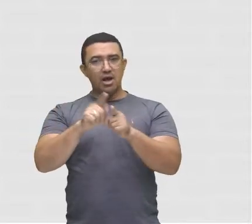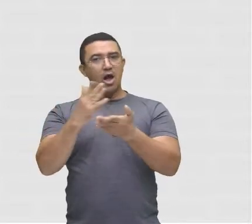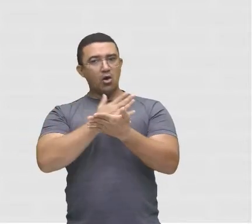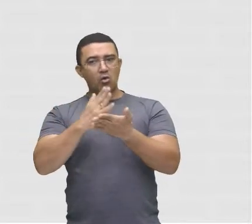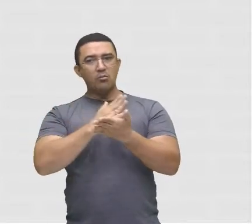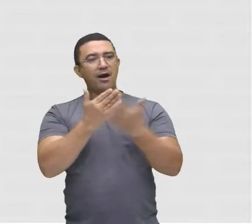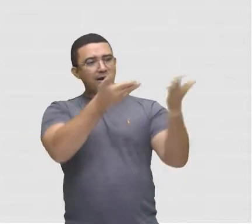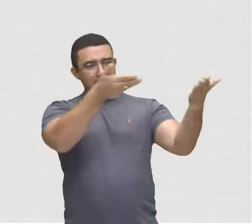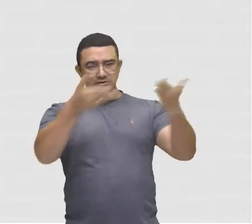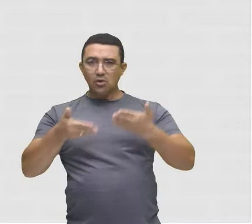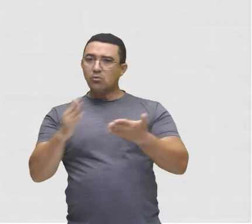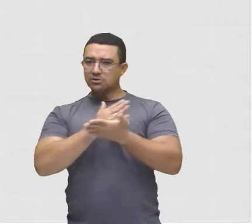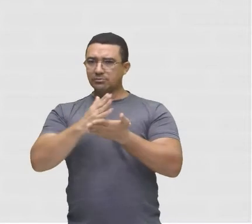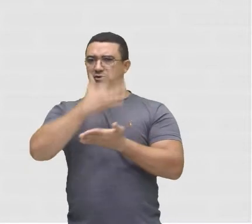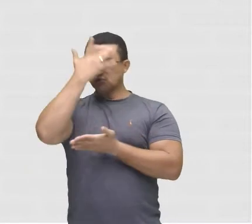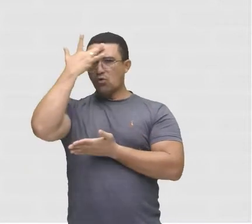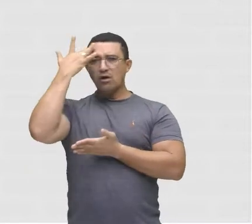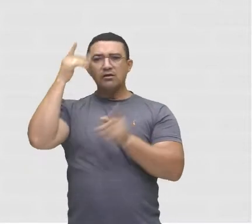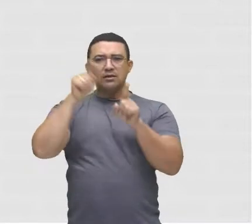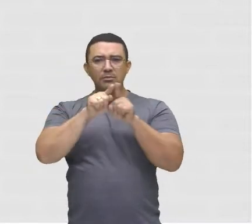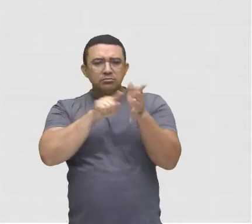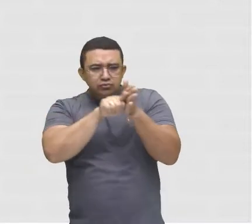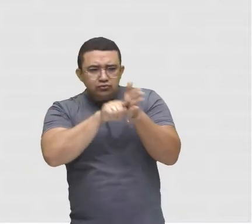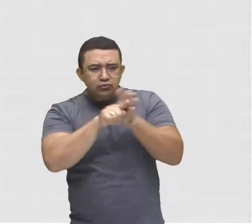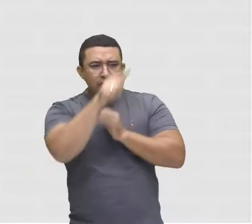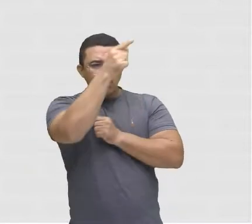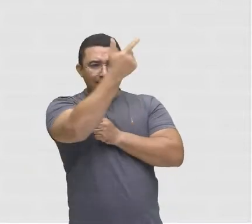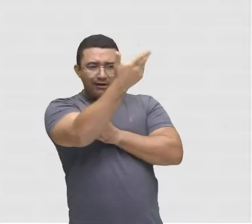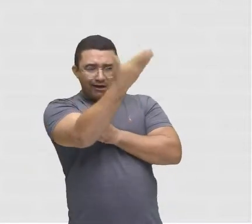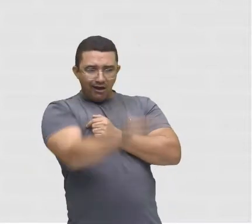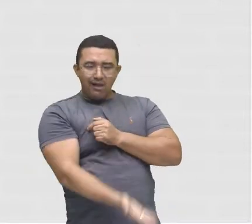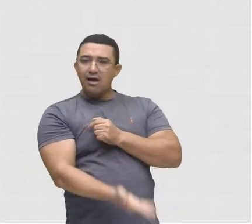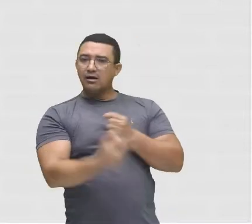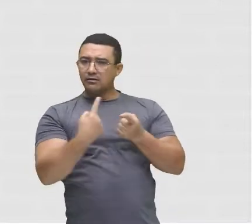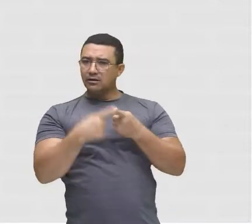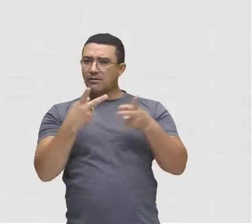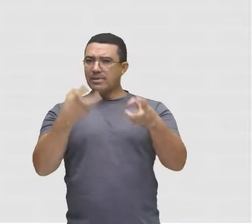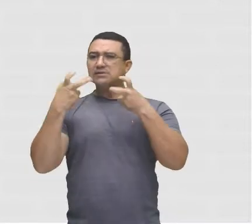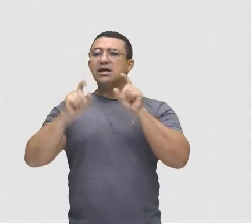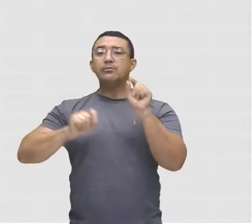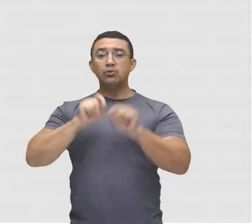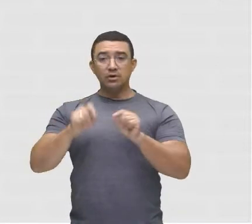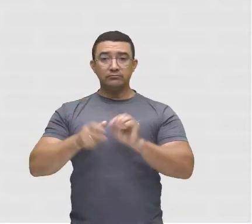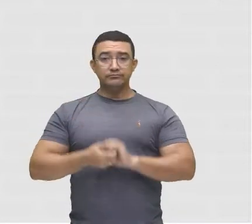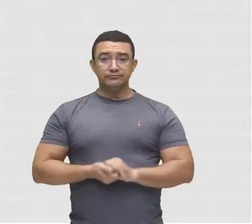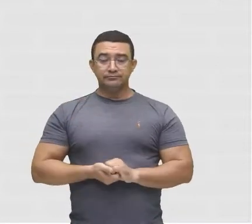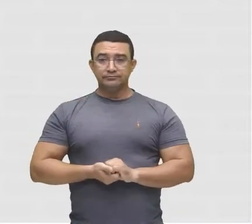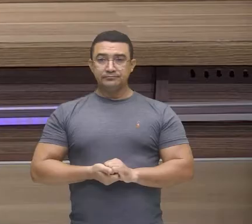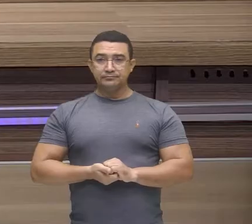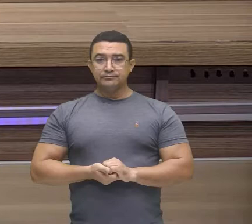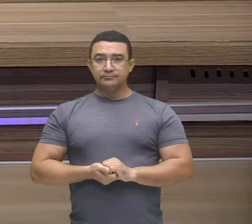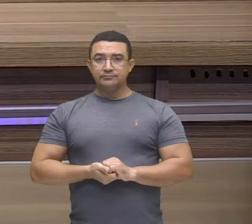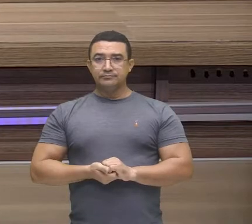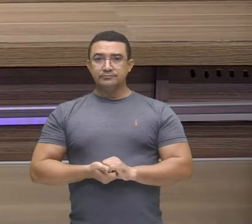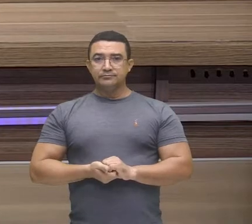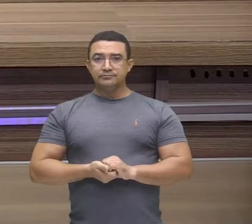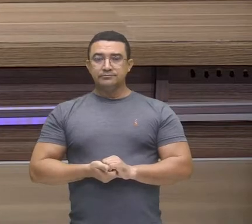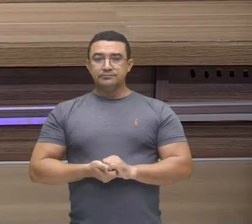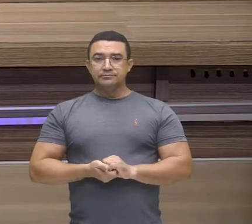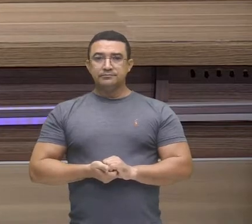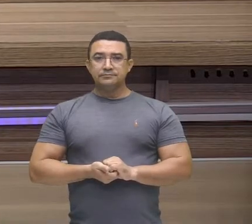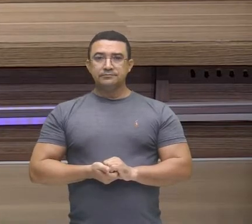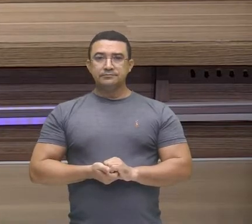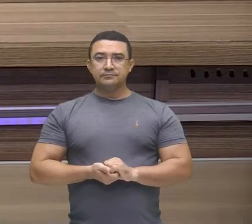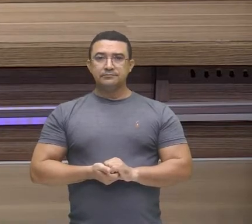fazendo a perícia delas no Instituto Médico Legal. E o que é que a gente observa? Só um exemplo, aqui para vocês que estão nos ouvindo.